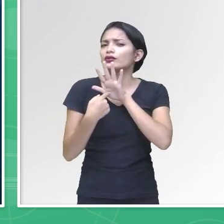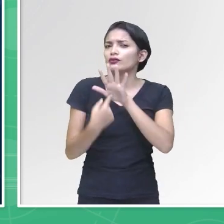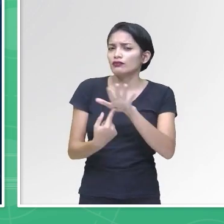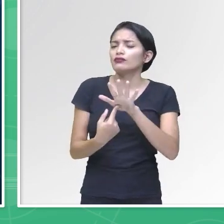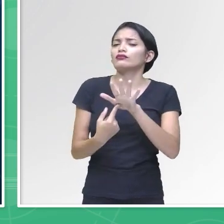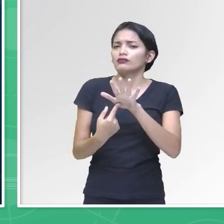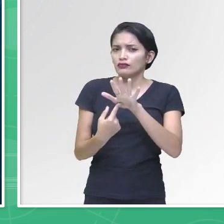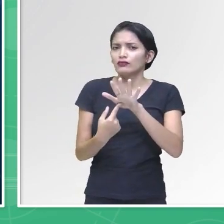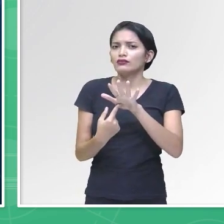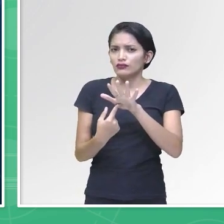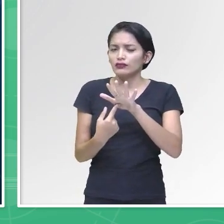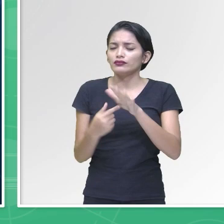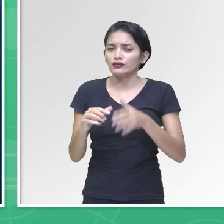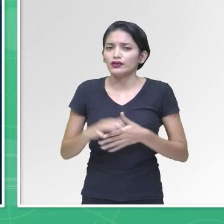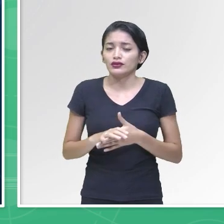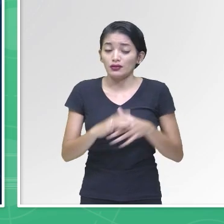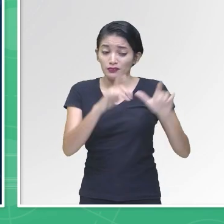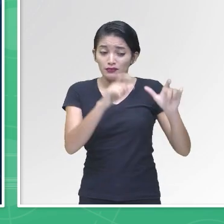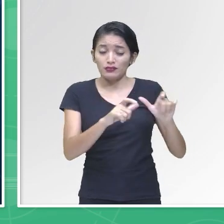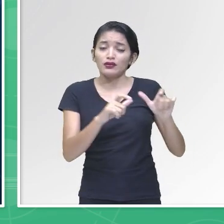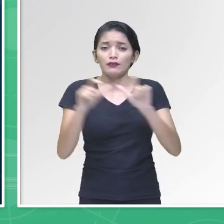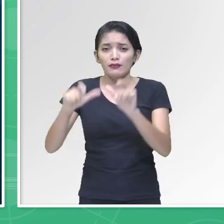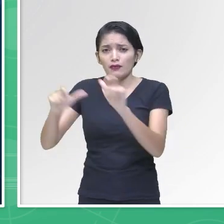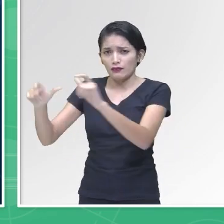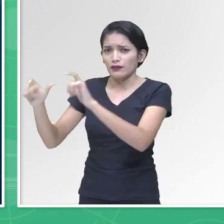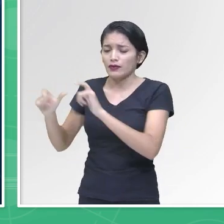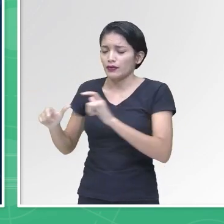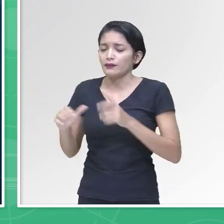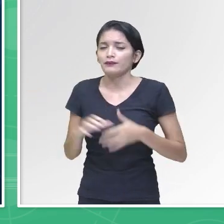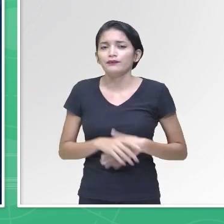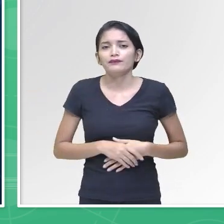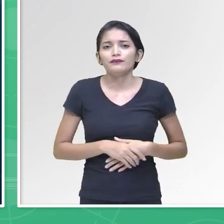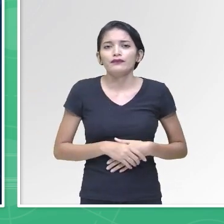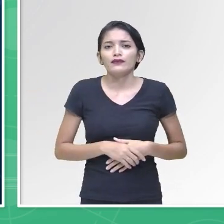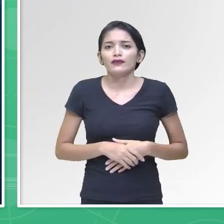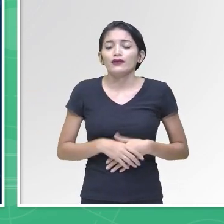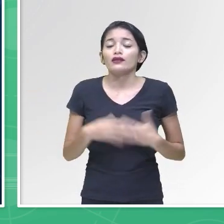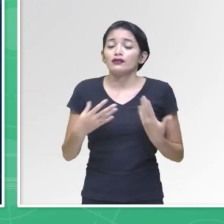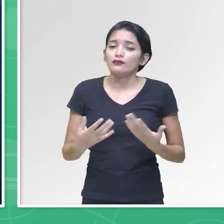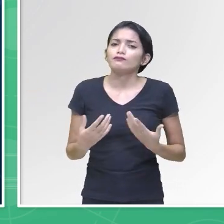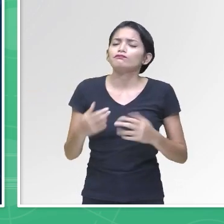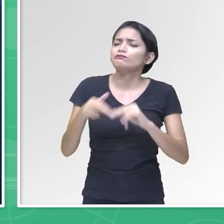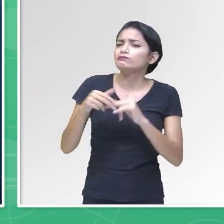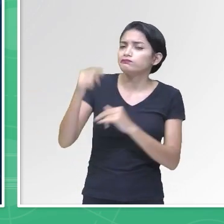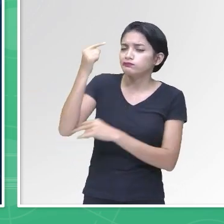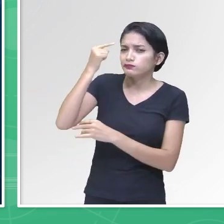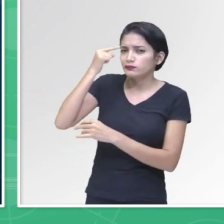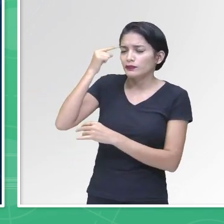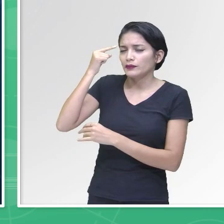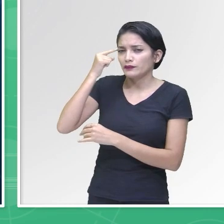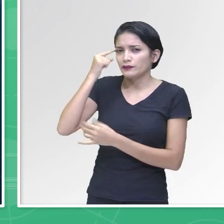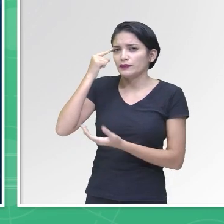num ou noutro lugar? É por isso que essas perspectivas, que eram